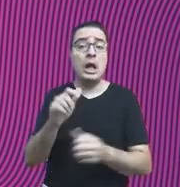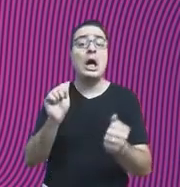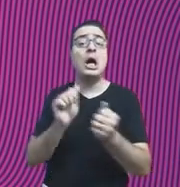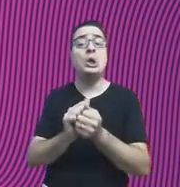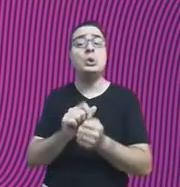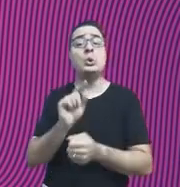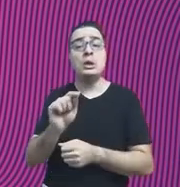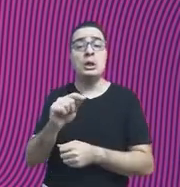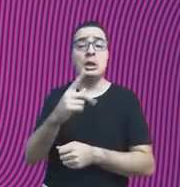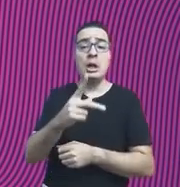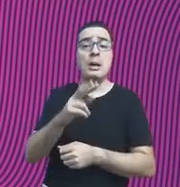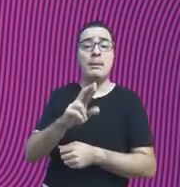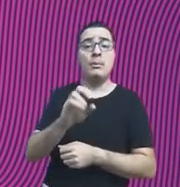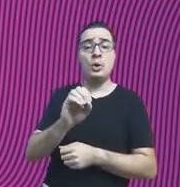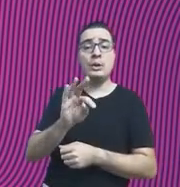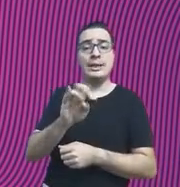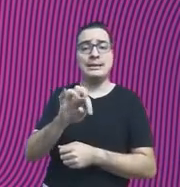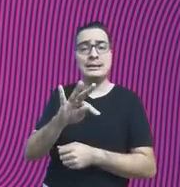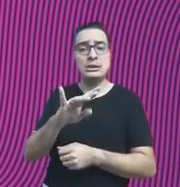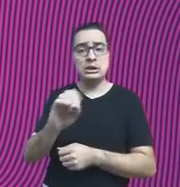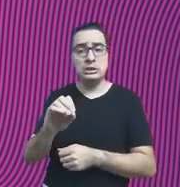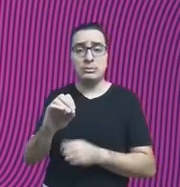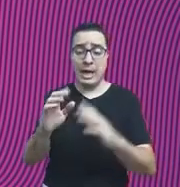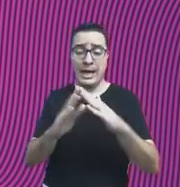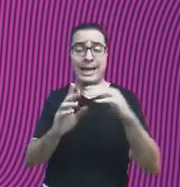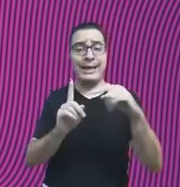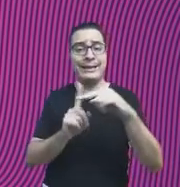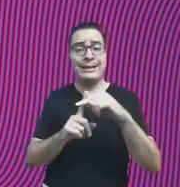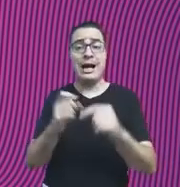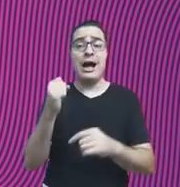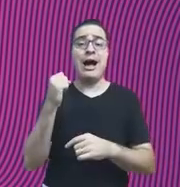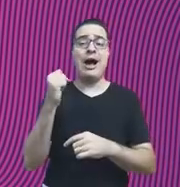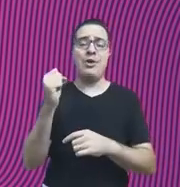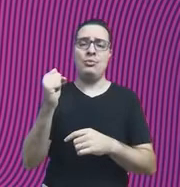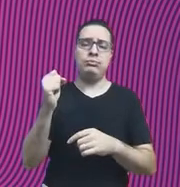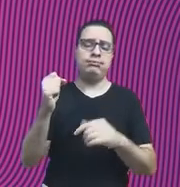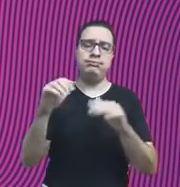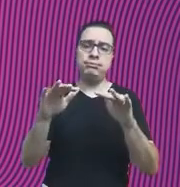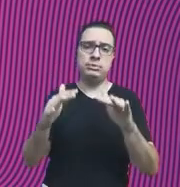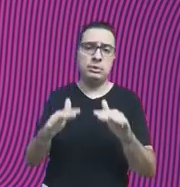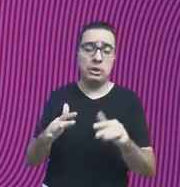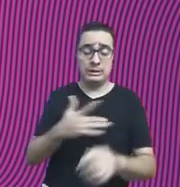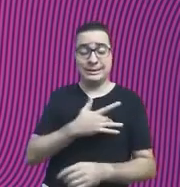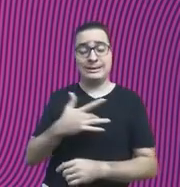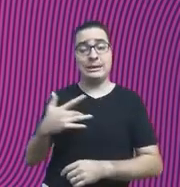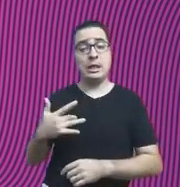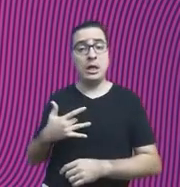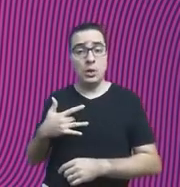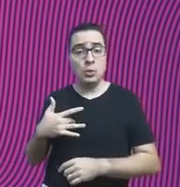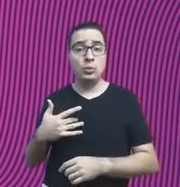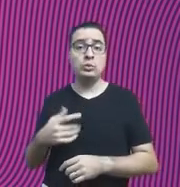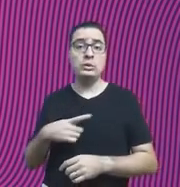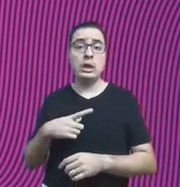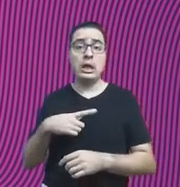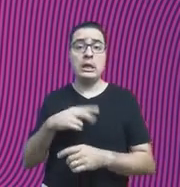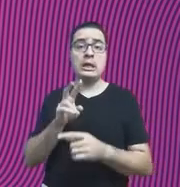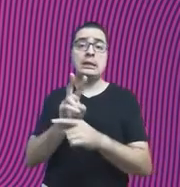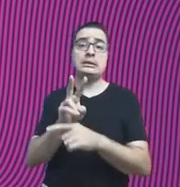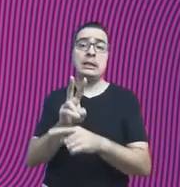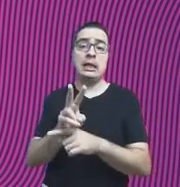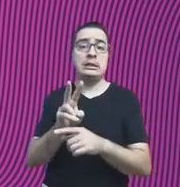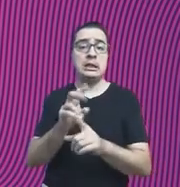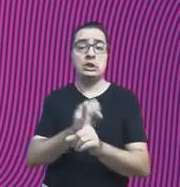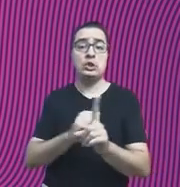igreja perde força dentro do conceito de saudabilidade, de assistência social